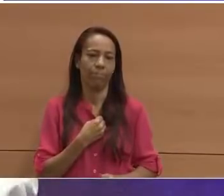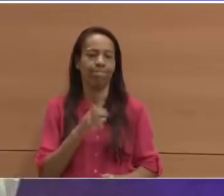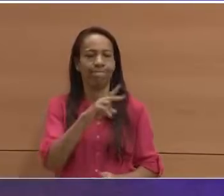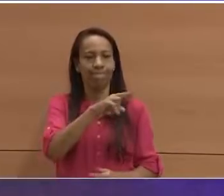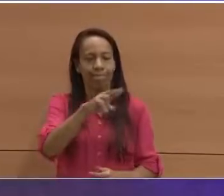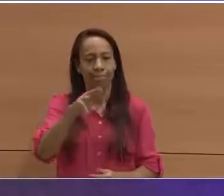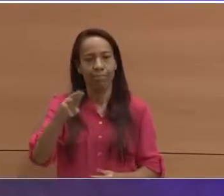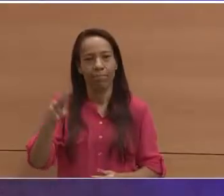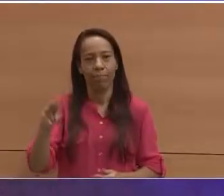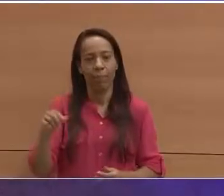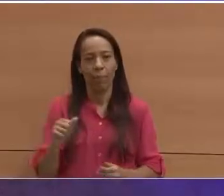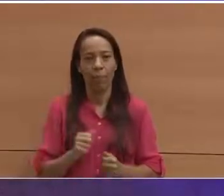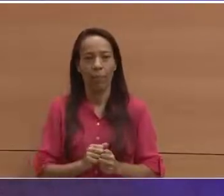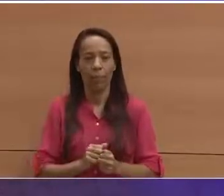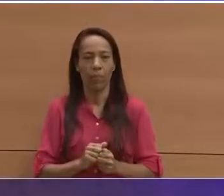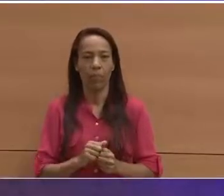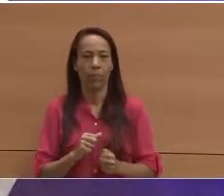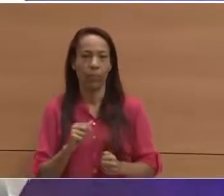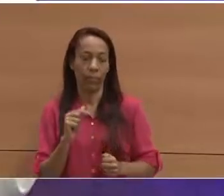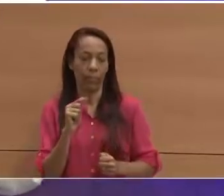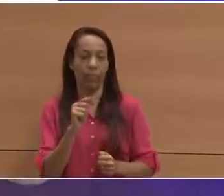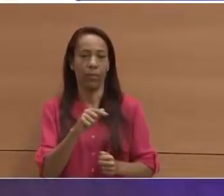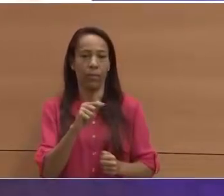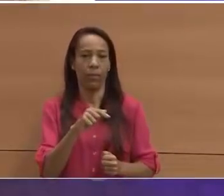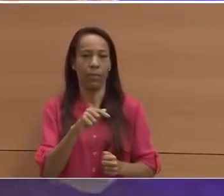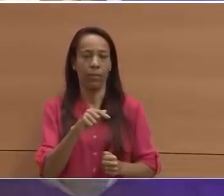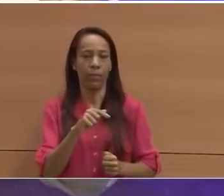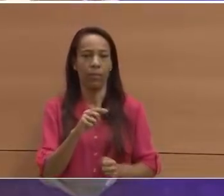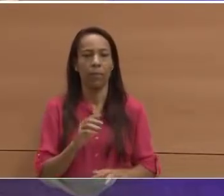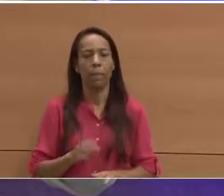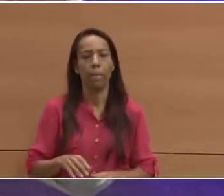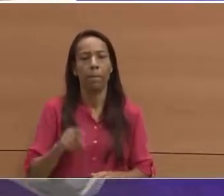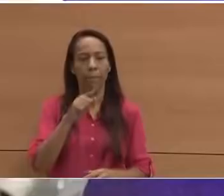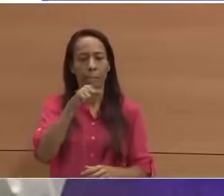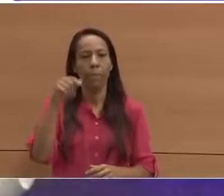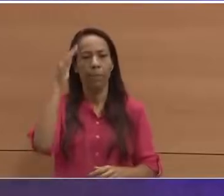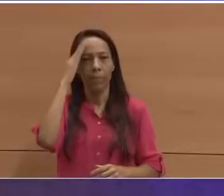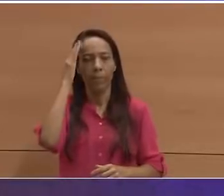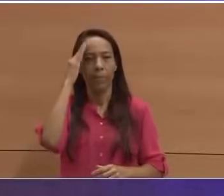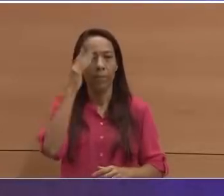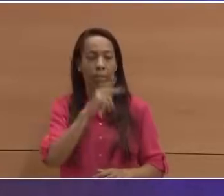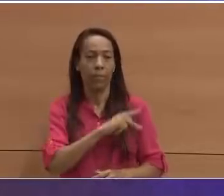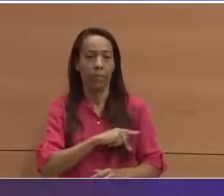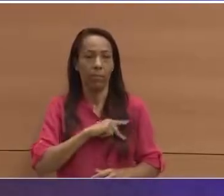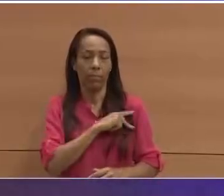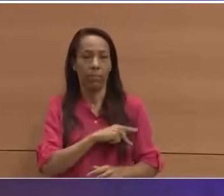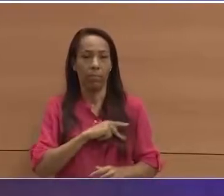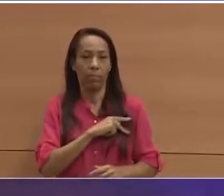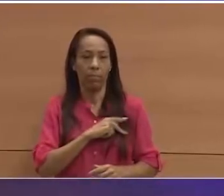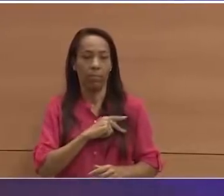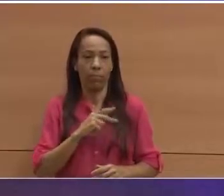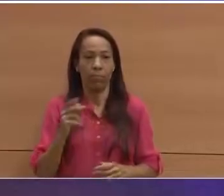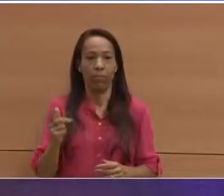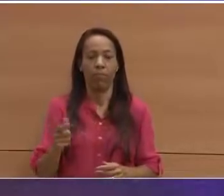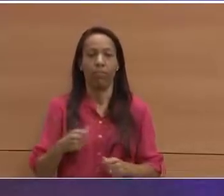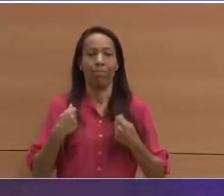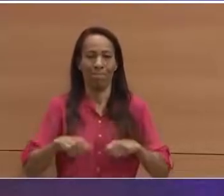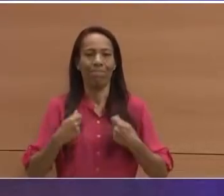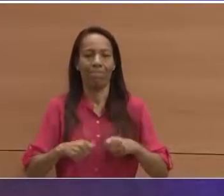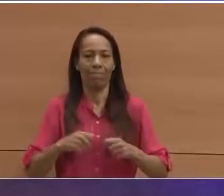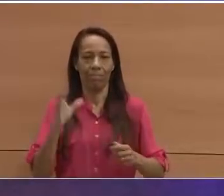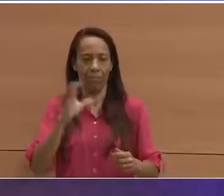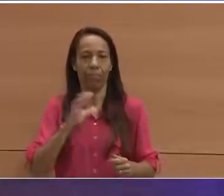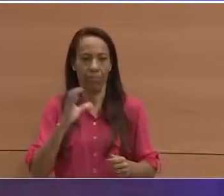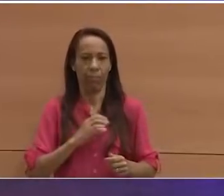Irmãos, ali, vocês sabem que Paulo não teve tempo. E ali, o que Paulo ganhou lá em Éfeso, vocês sabem